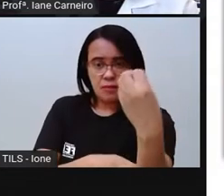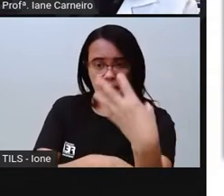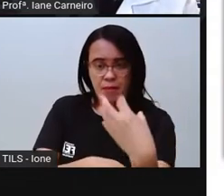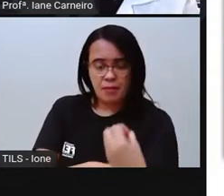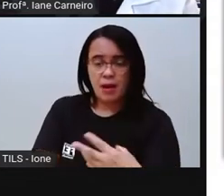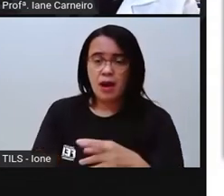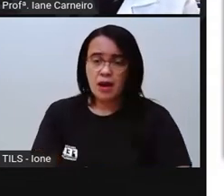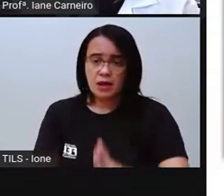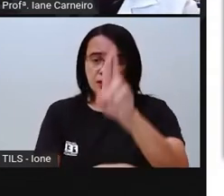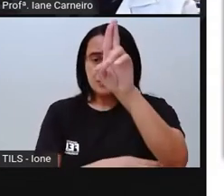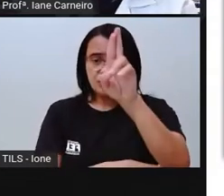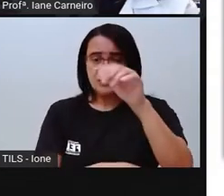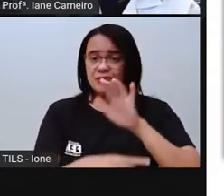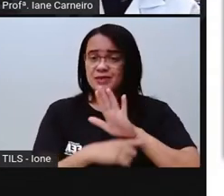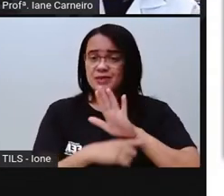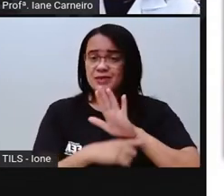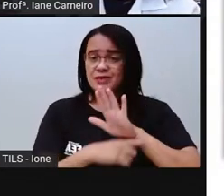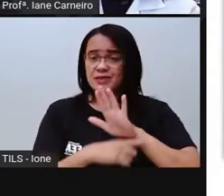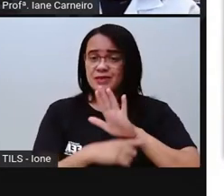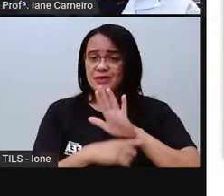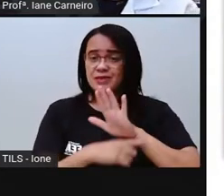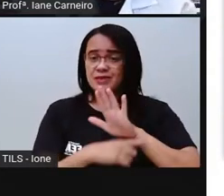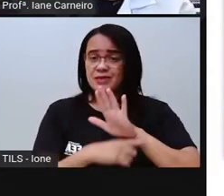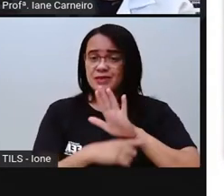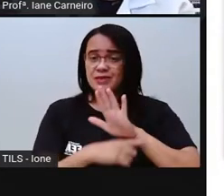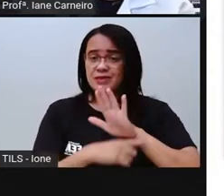pedestres. Vamos lá ver o que cada cor representa?